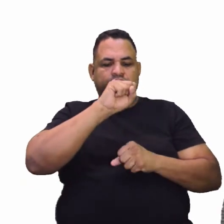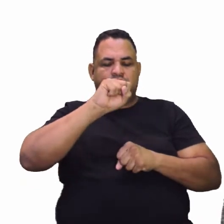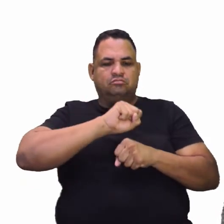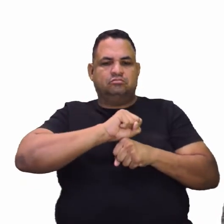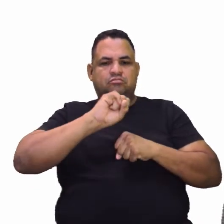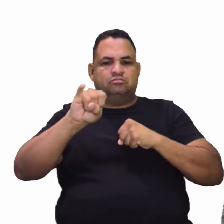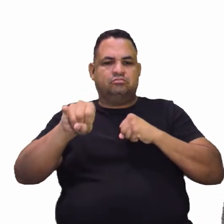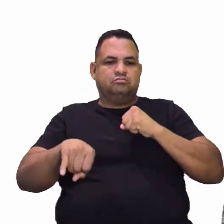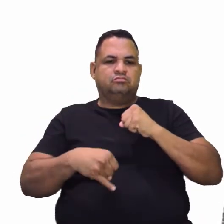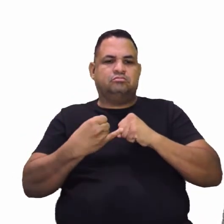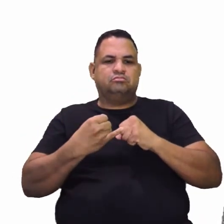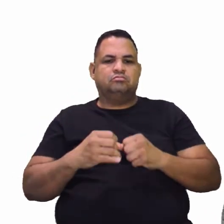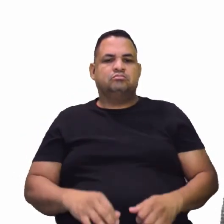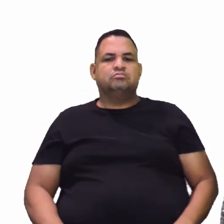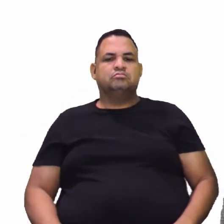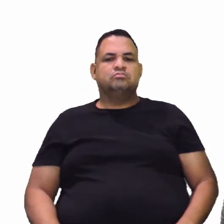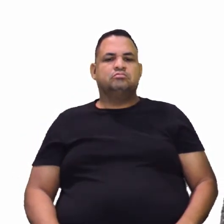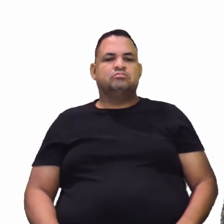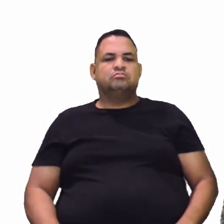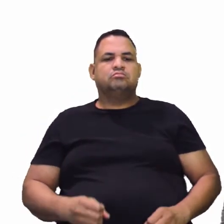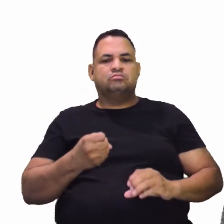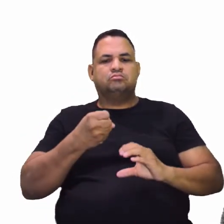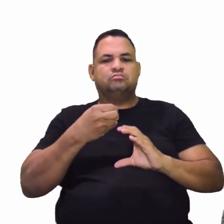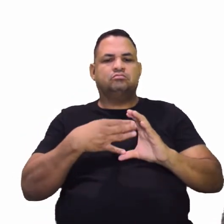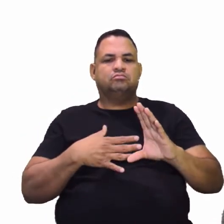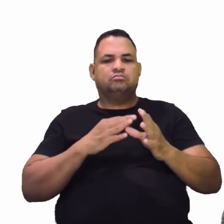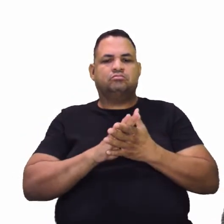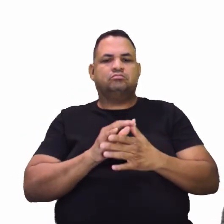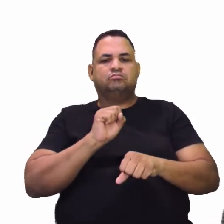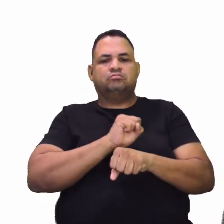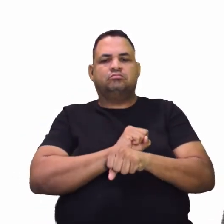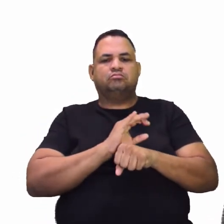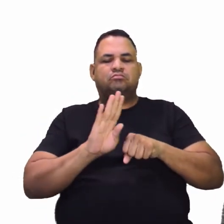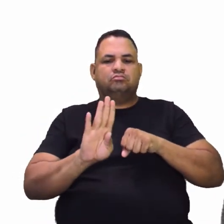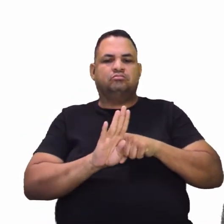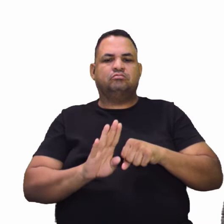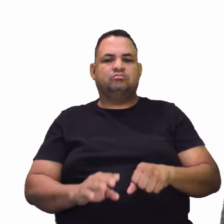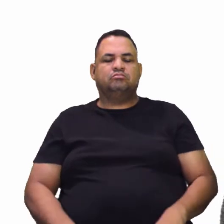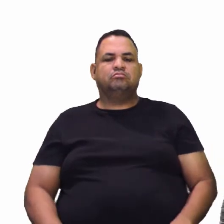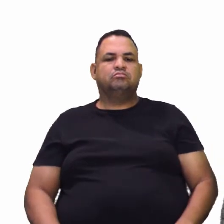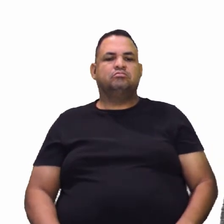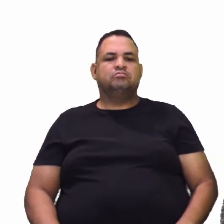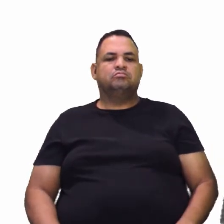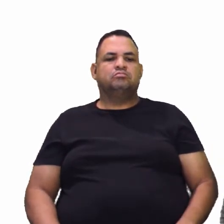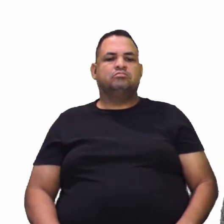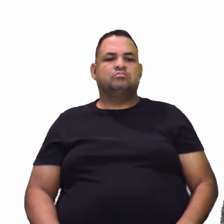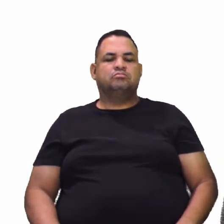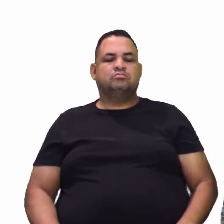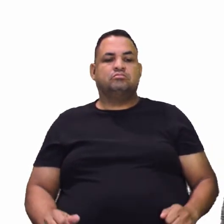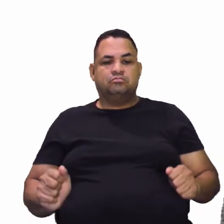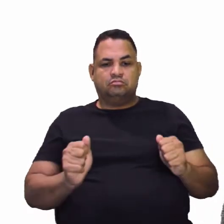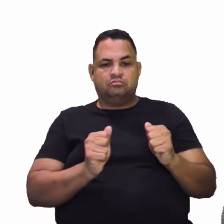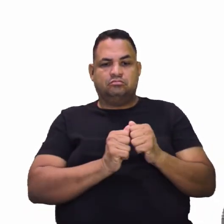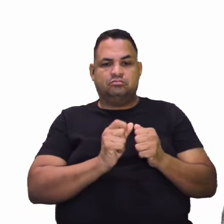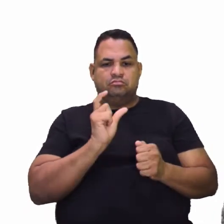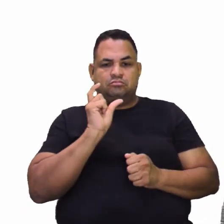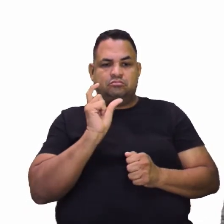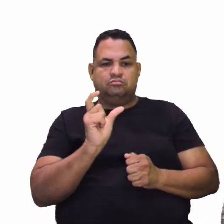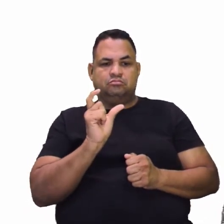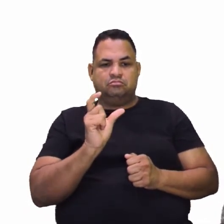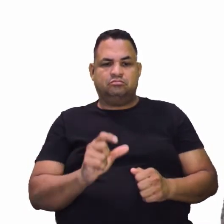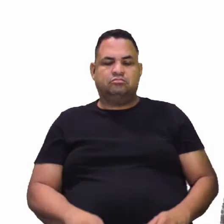do everyday separado. E um adjetivo, ele caracteriza um substantivo, certo? Então, everyday junto em uma